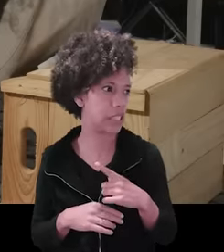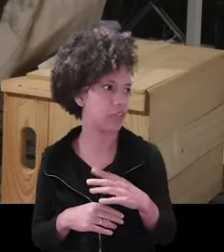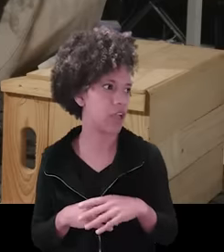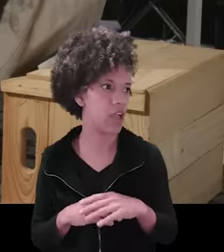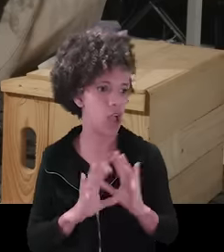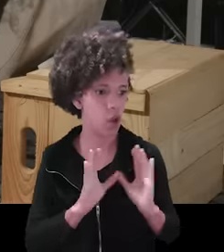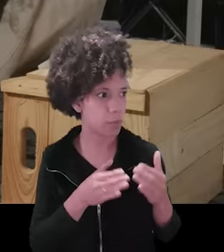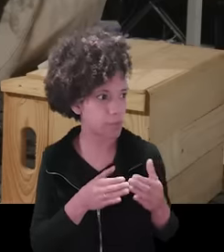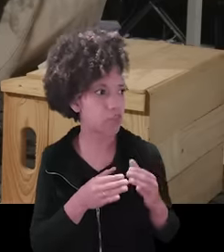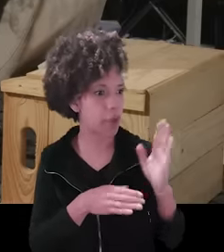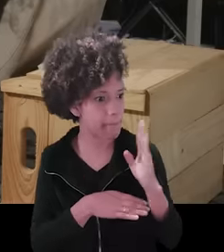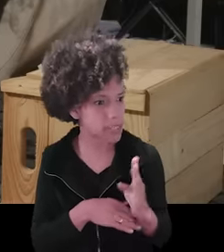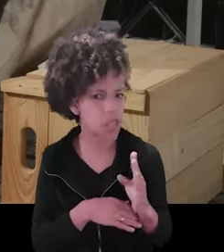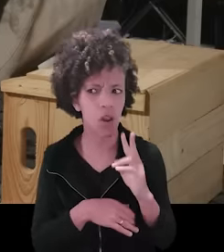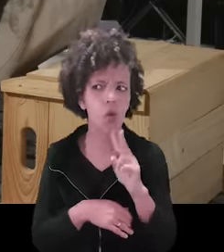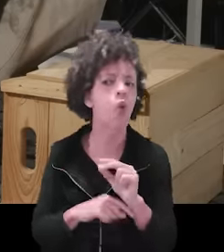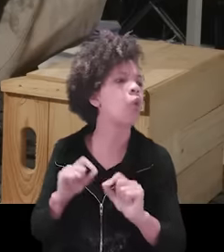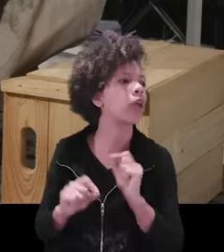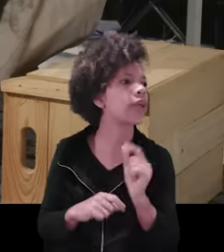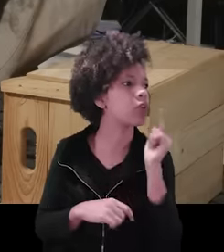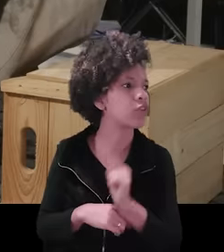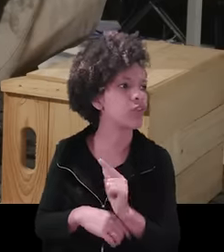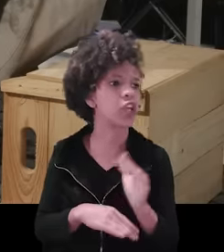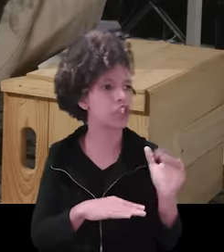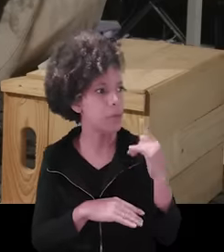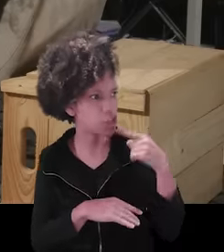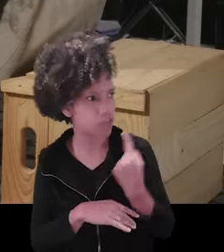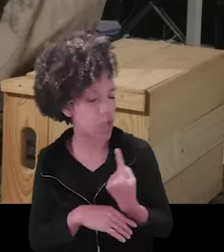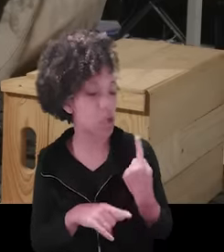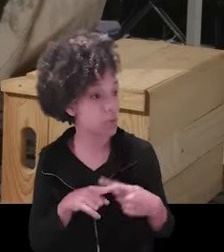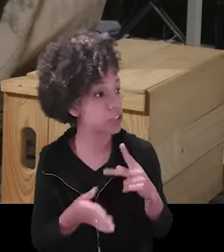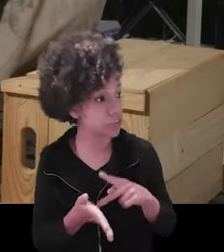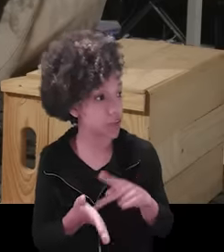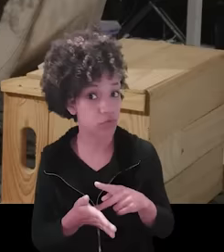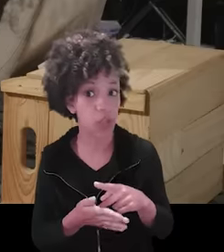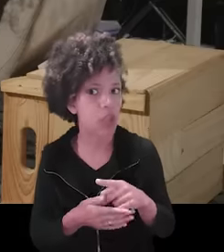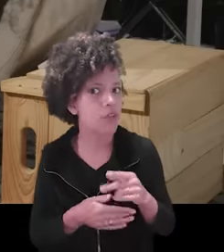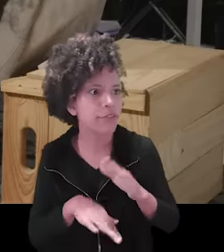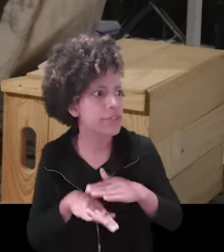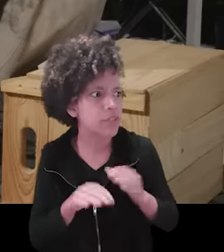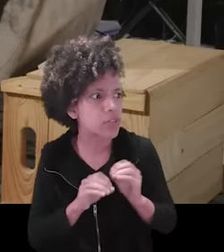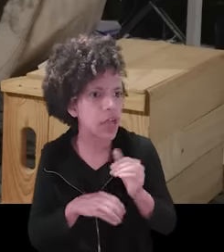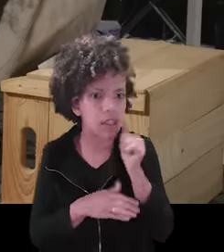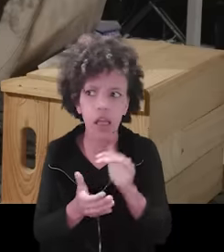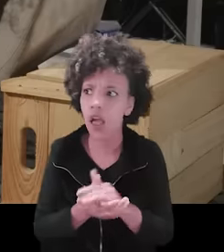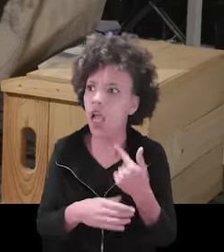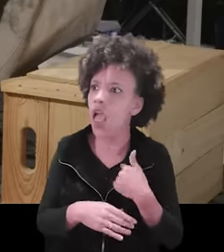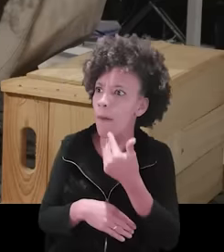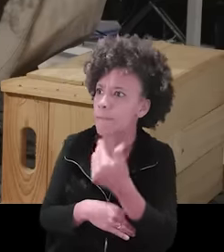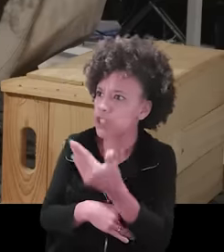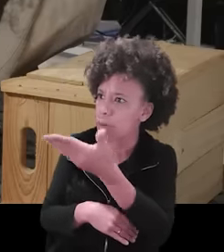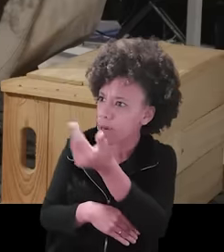sério até comunidade brasileira se reuniu para ver o que que podia fazer a chama advogado Porque de fato ele não tá fazendo nada a mulher